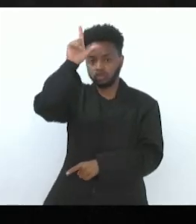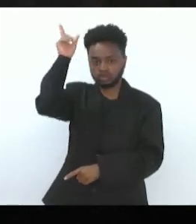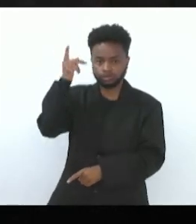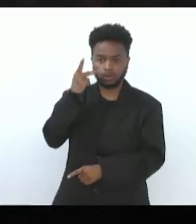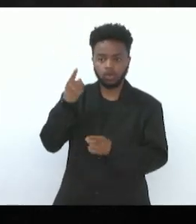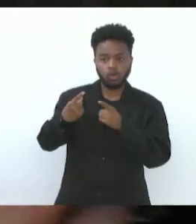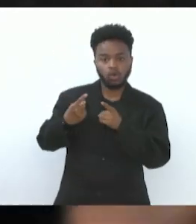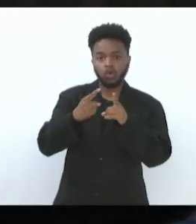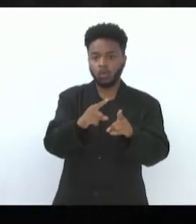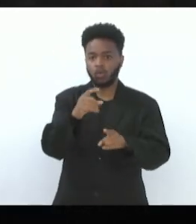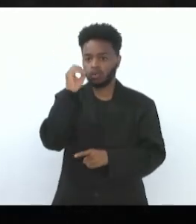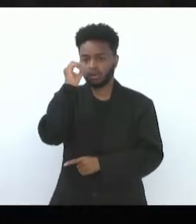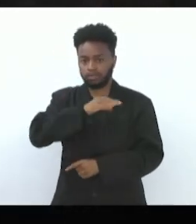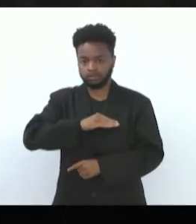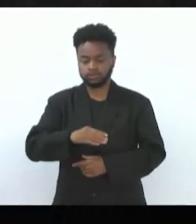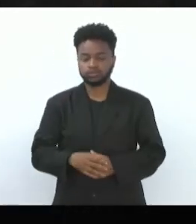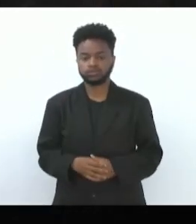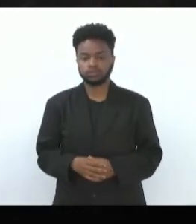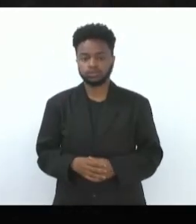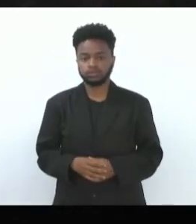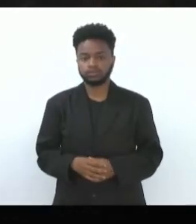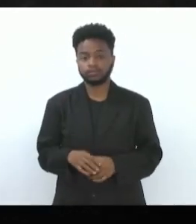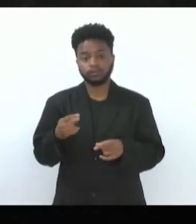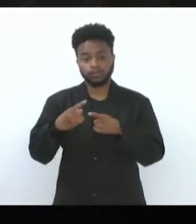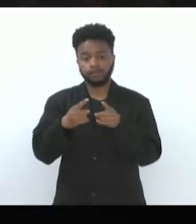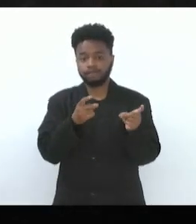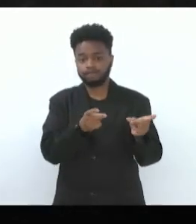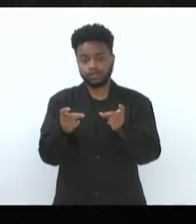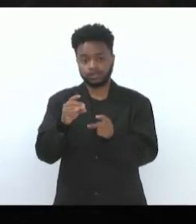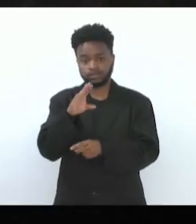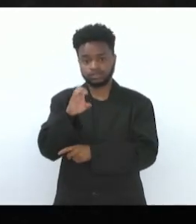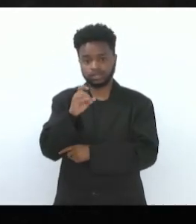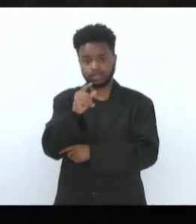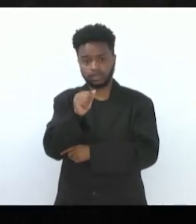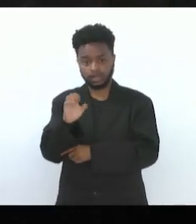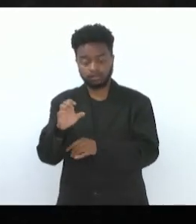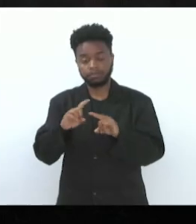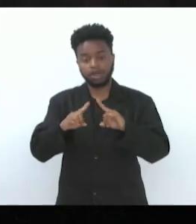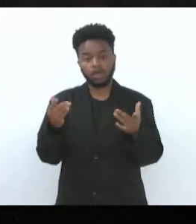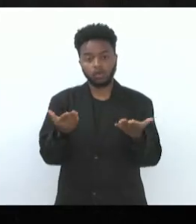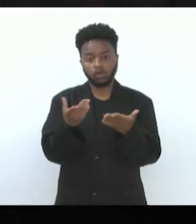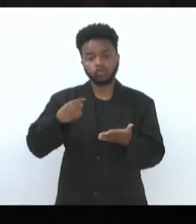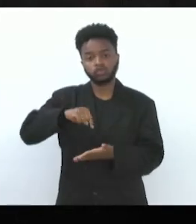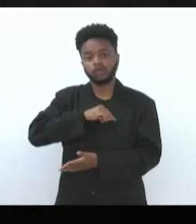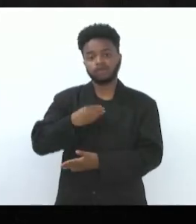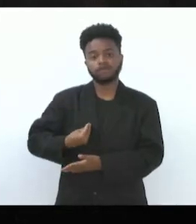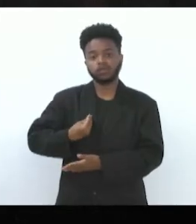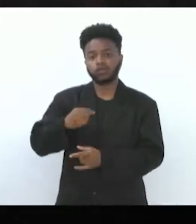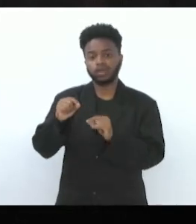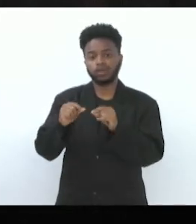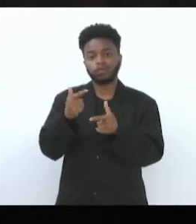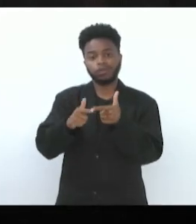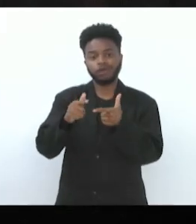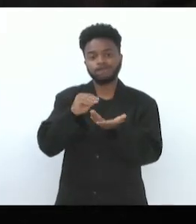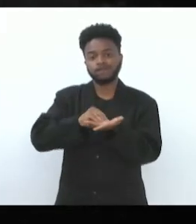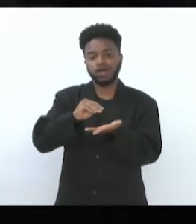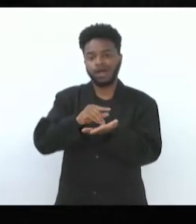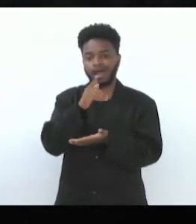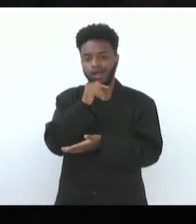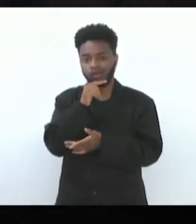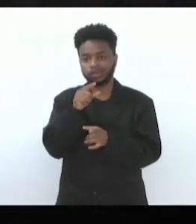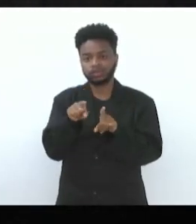contra esse absurdo, que foi a venda da SEDAI, e estamos vivendo, além do caso de não ter água, para atender